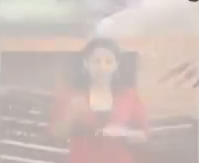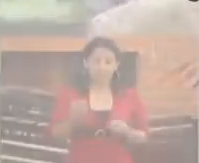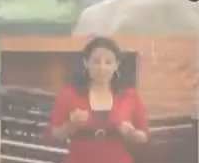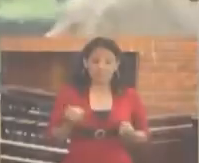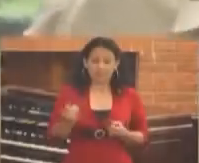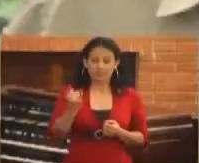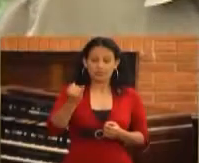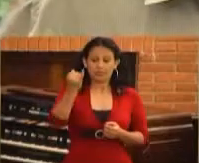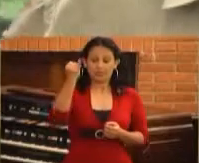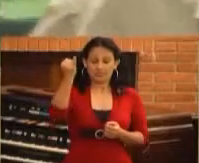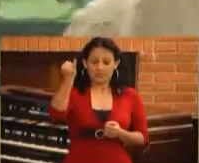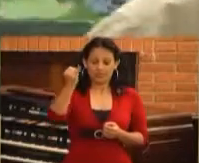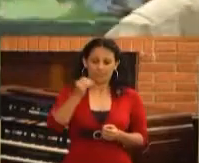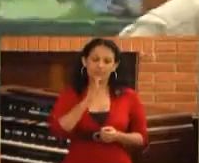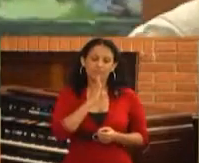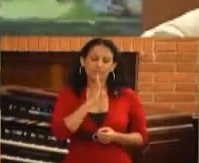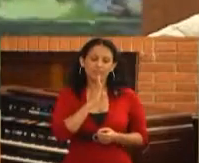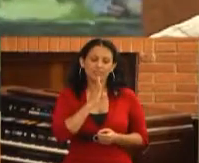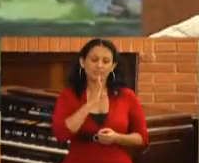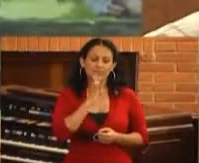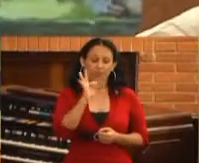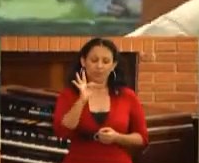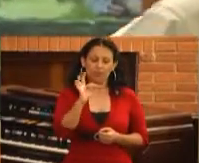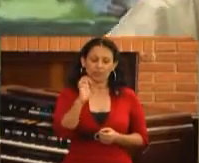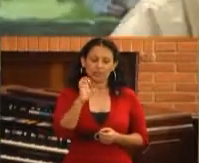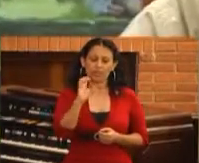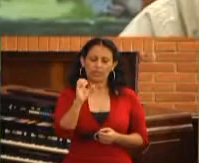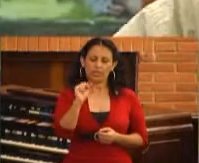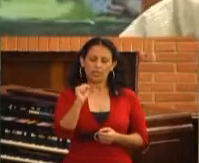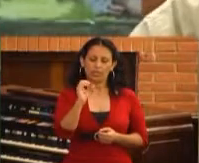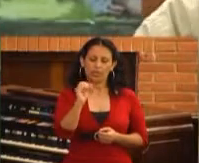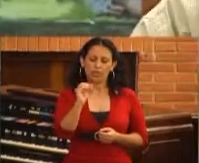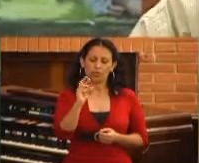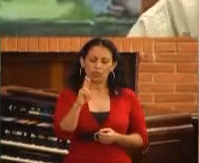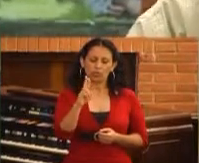estão ocultos. Quantos tesouros?